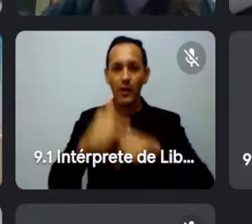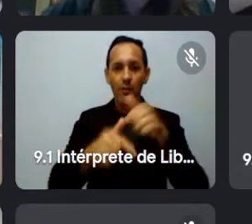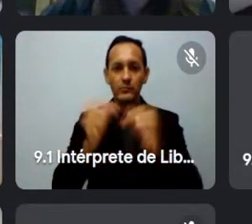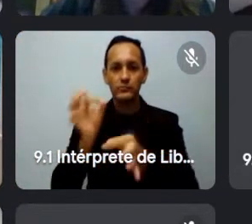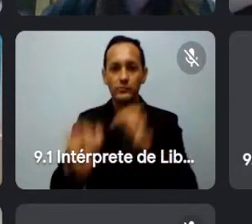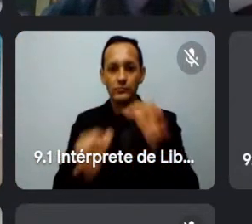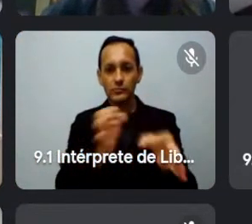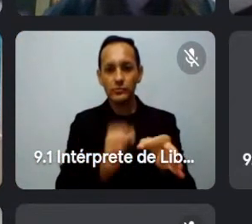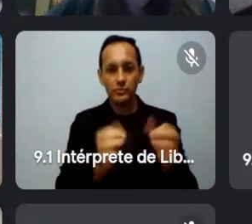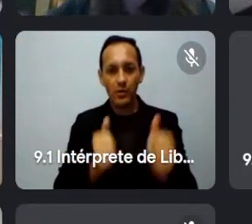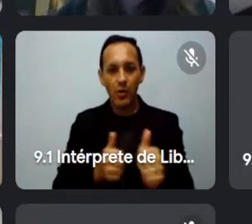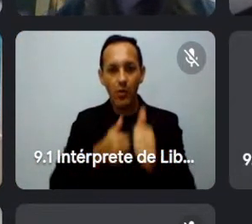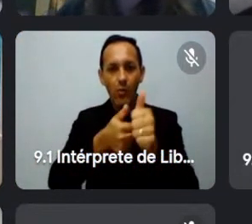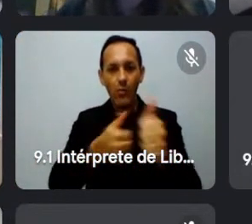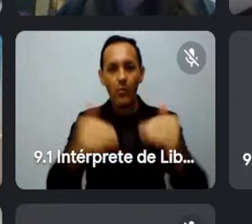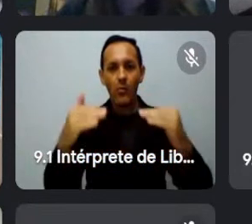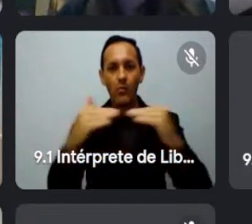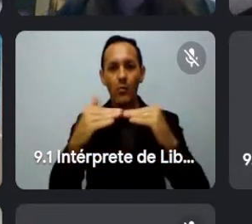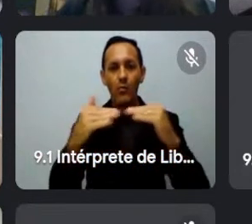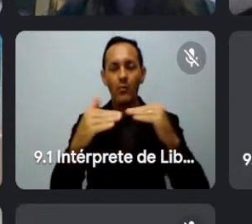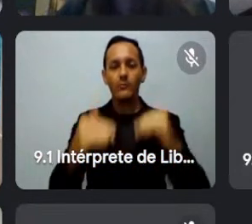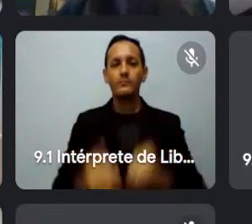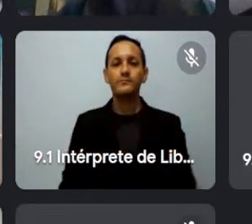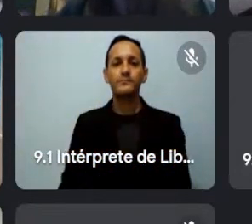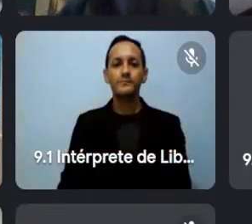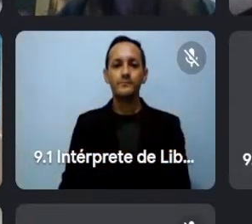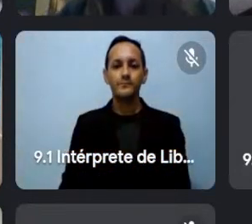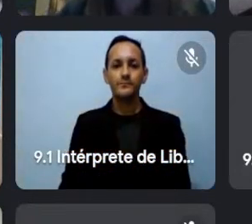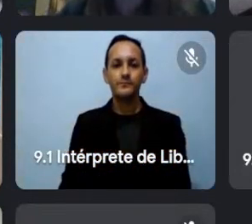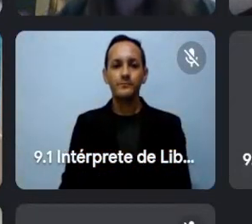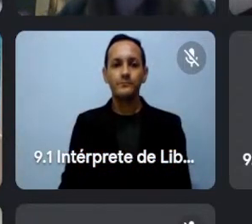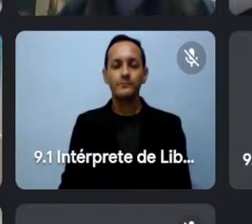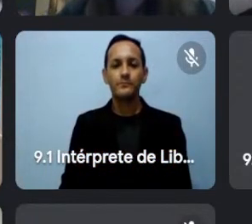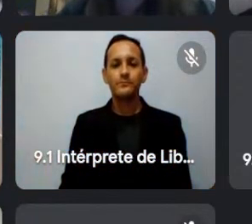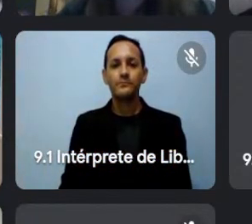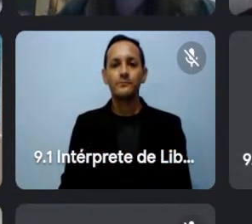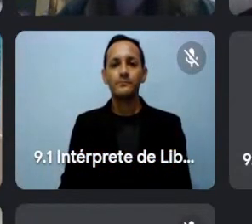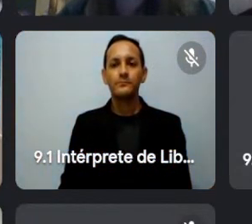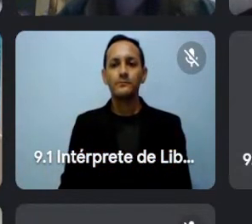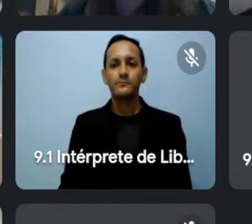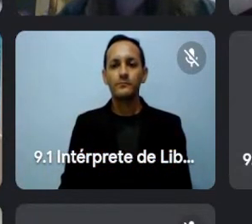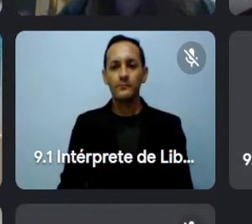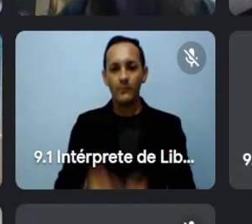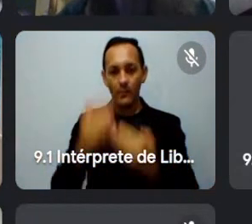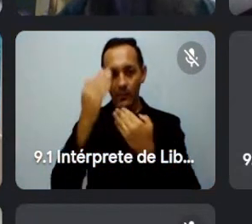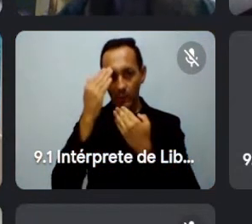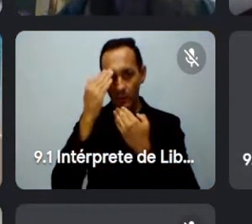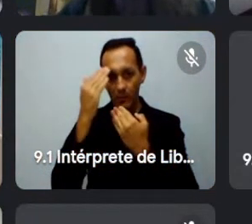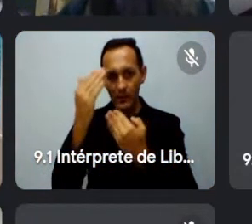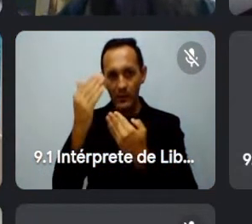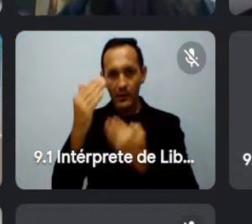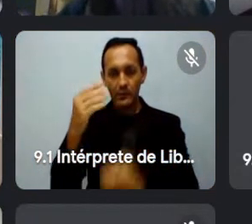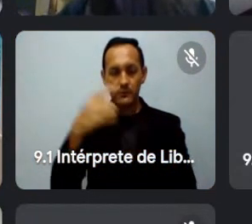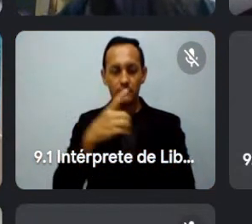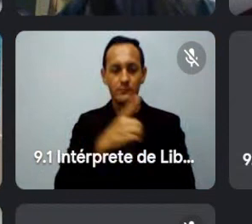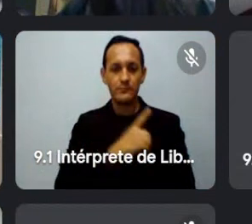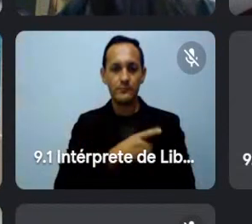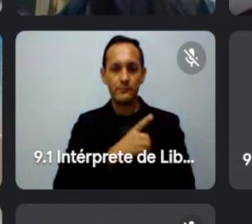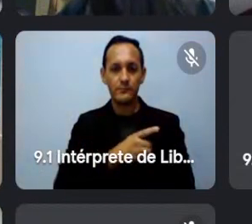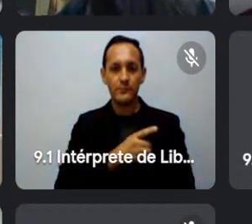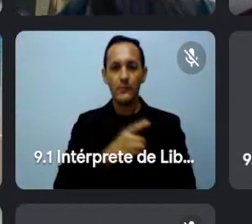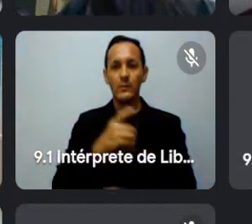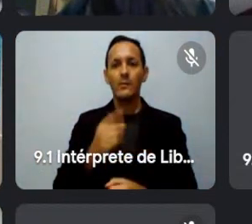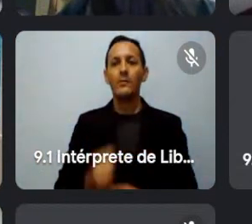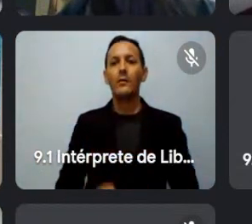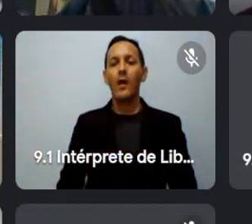acompanho E aí E aí não obrigados embargado Harmonia então Chegou Minha Vez